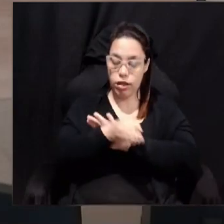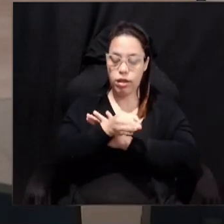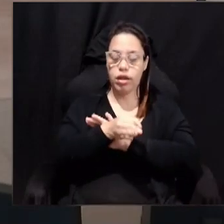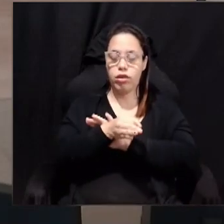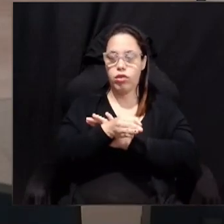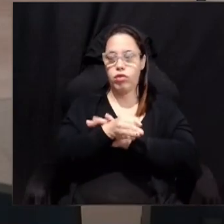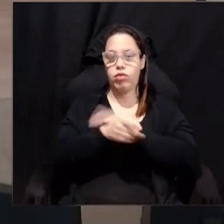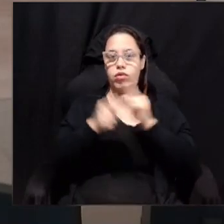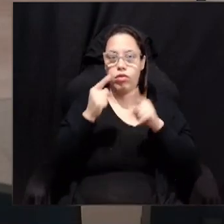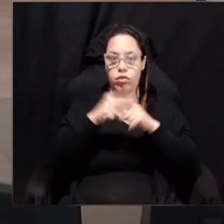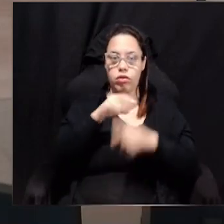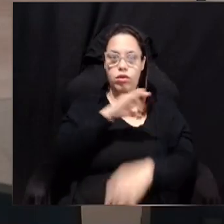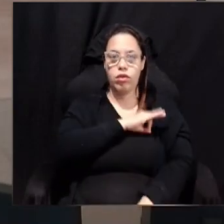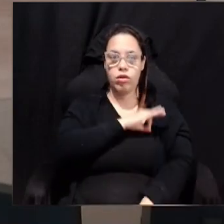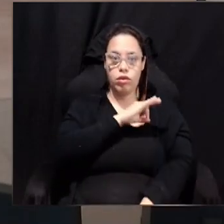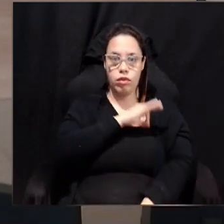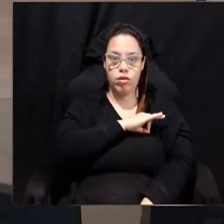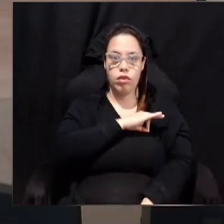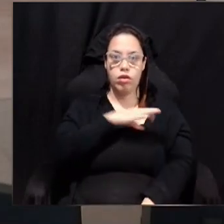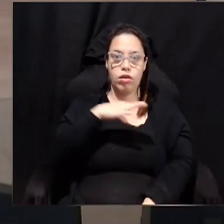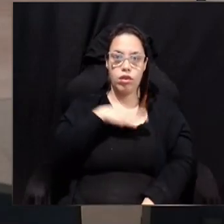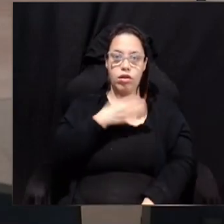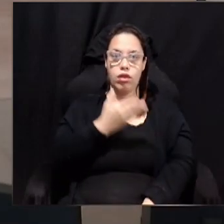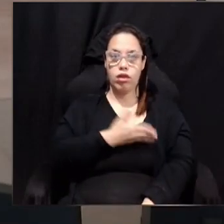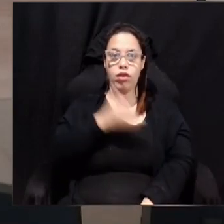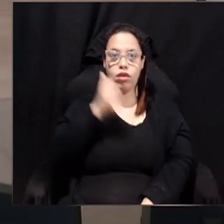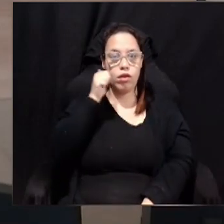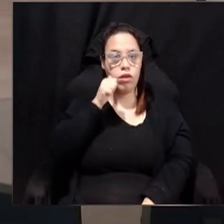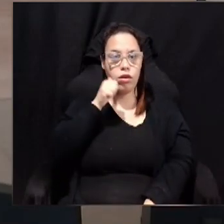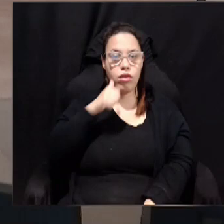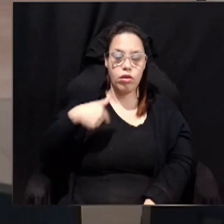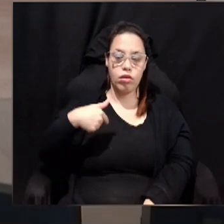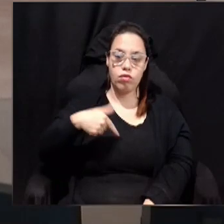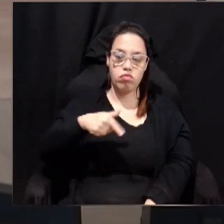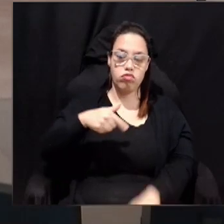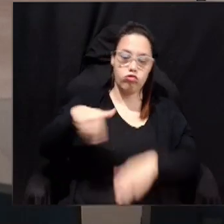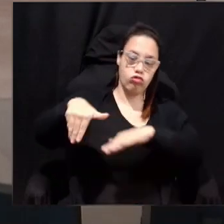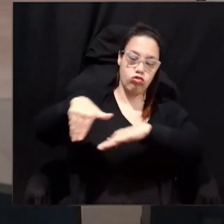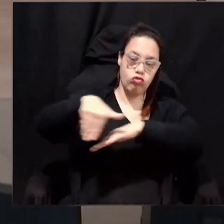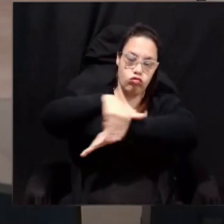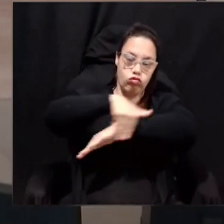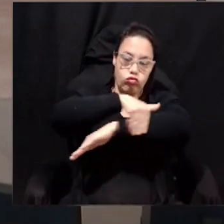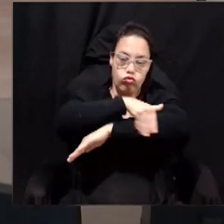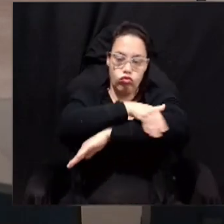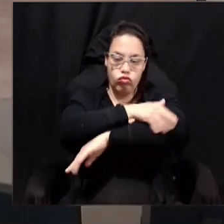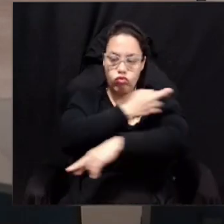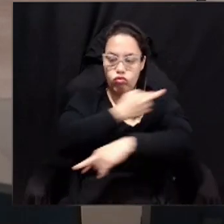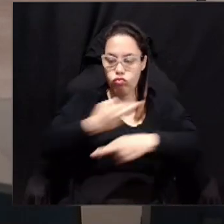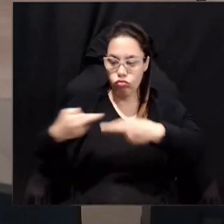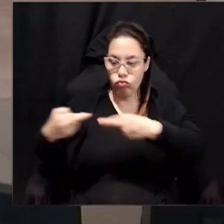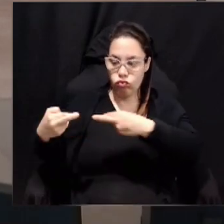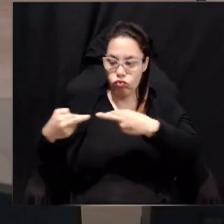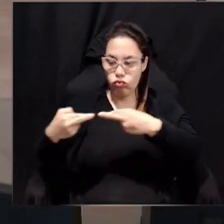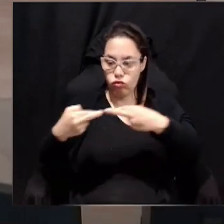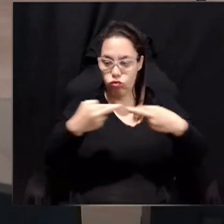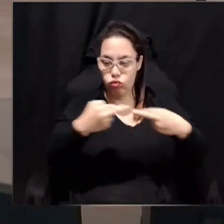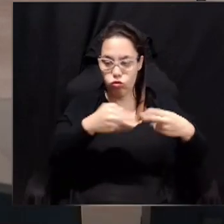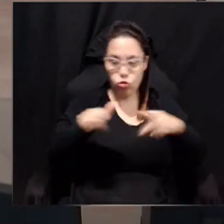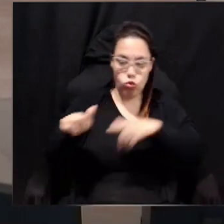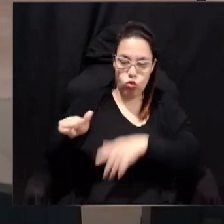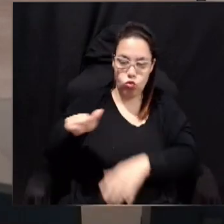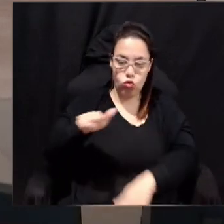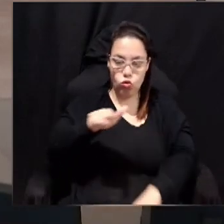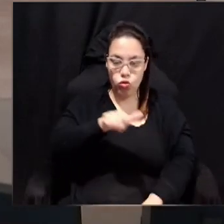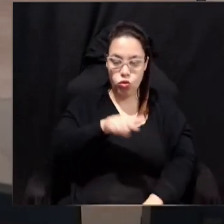guardas municipais, Amigo da Mulher, passam na minha casa toda semana. Às vezes até